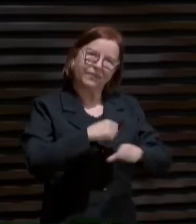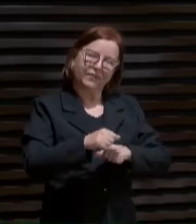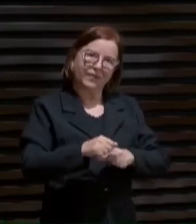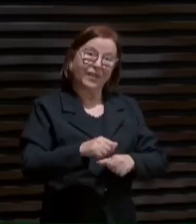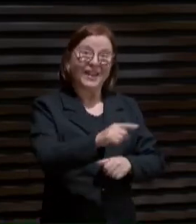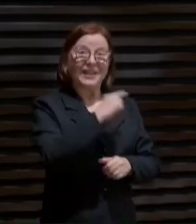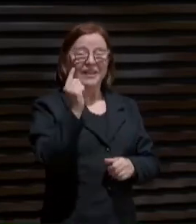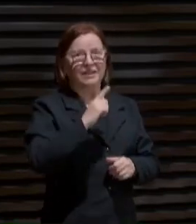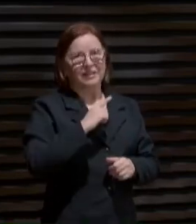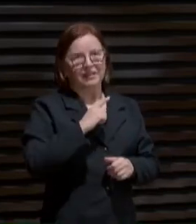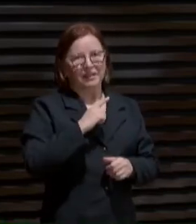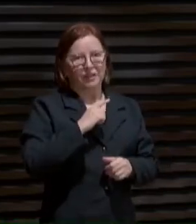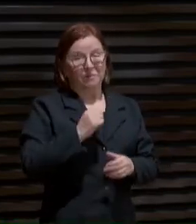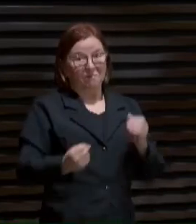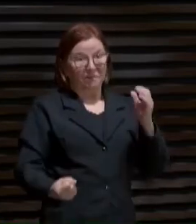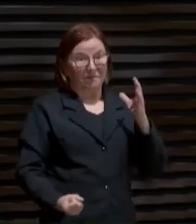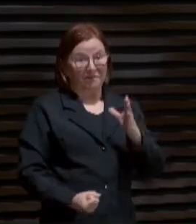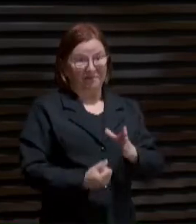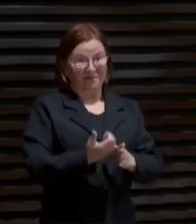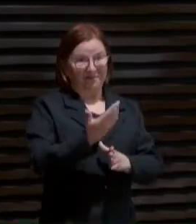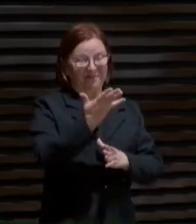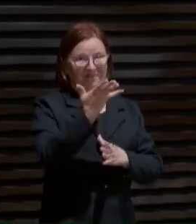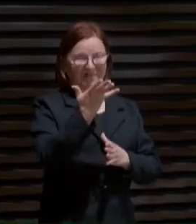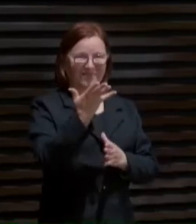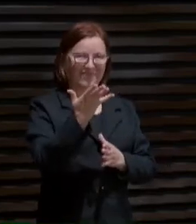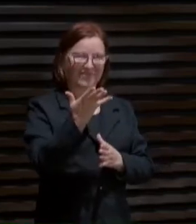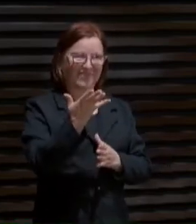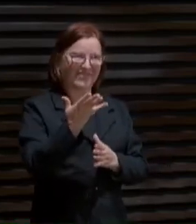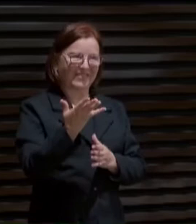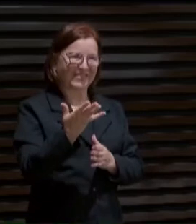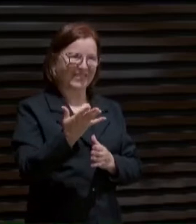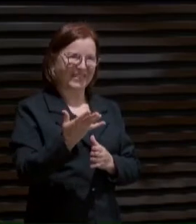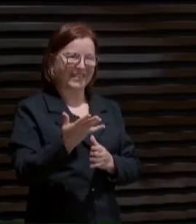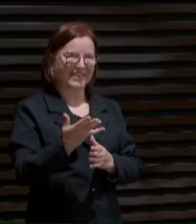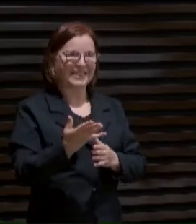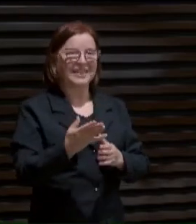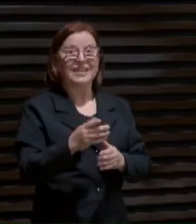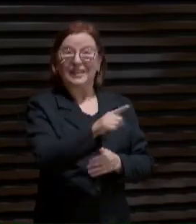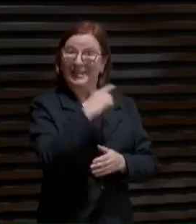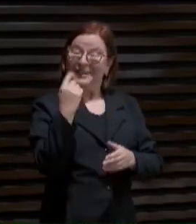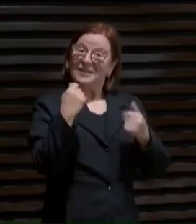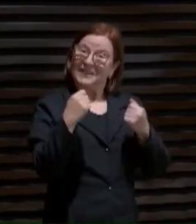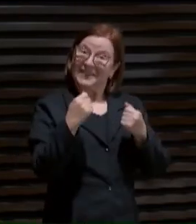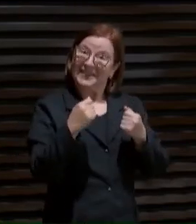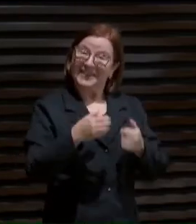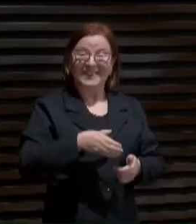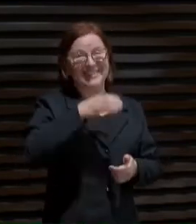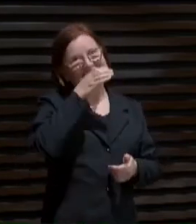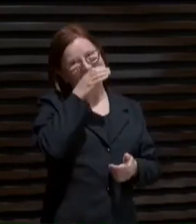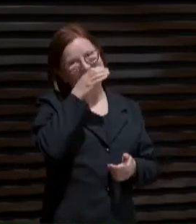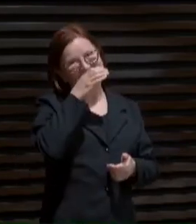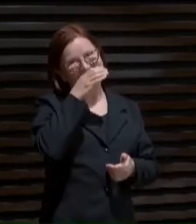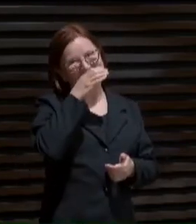fonte inigualável que nós precisamos beber que é o próprio senhor